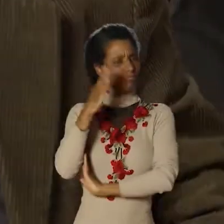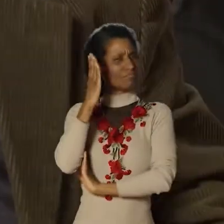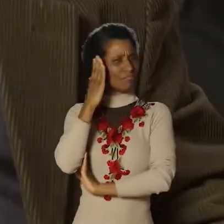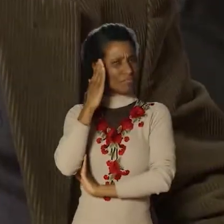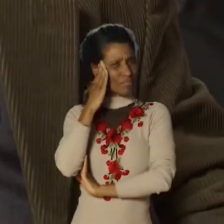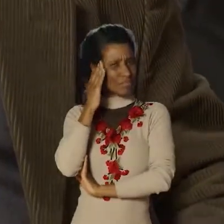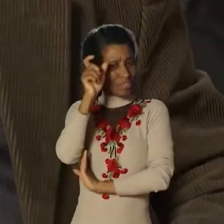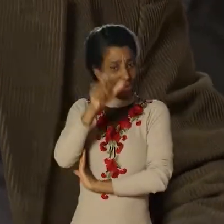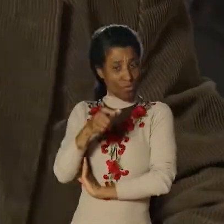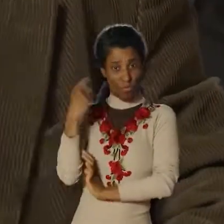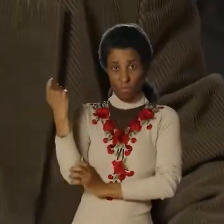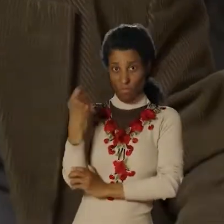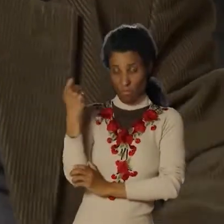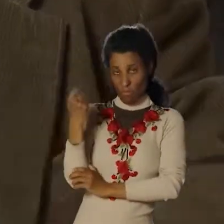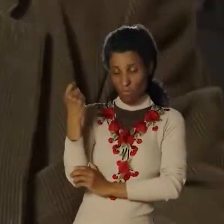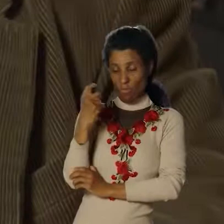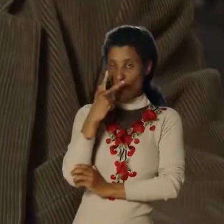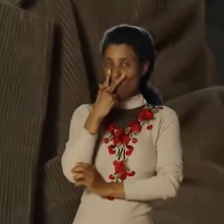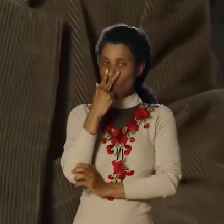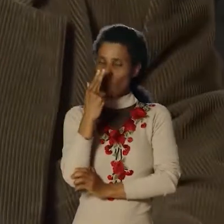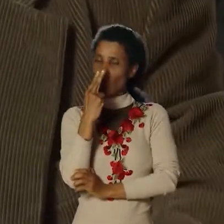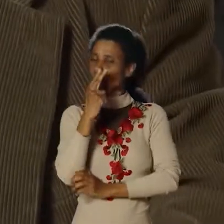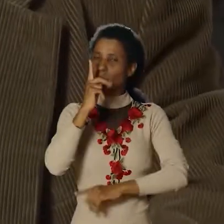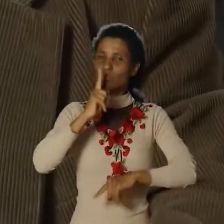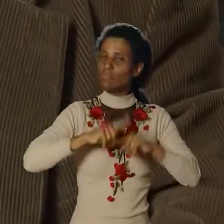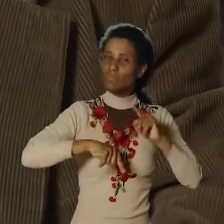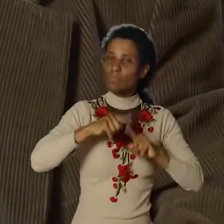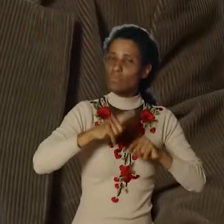Eu entendo o gaúcho